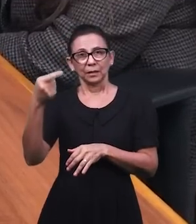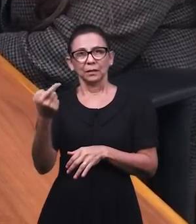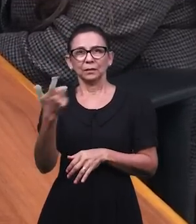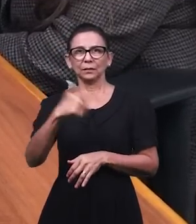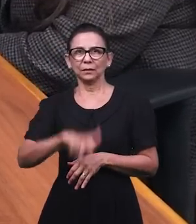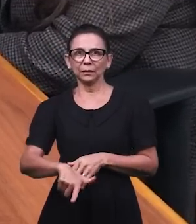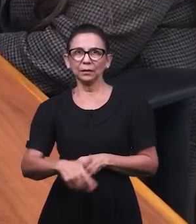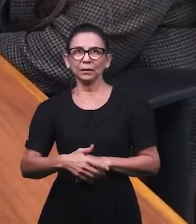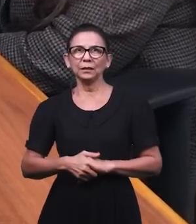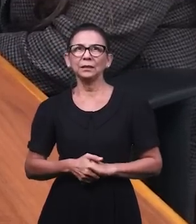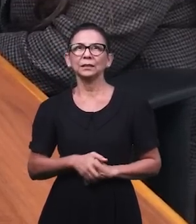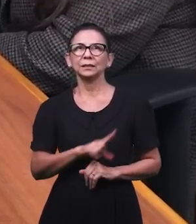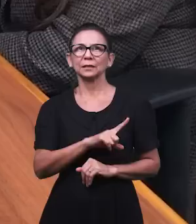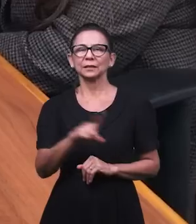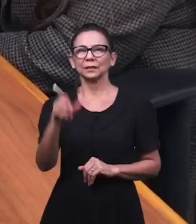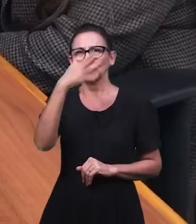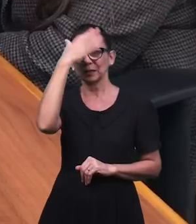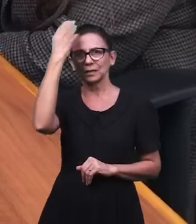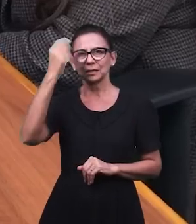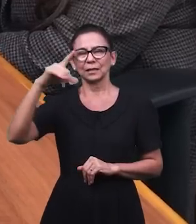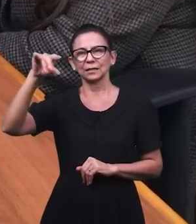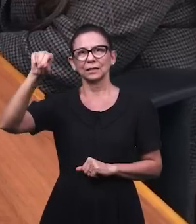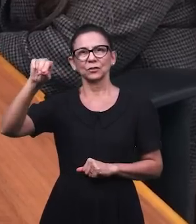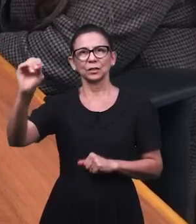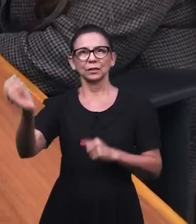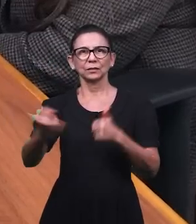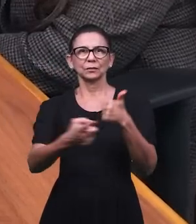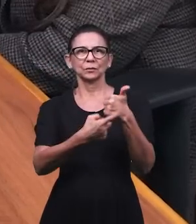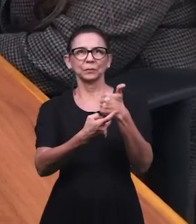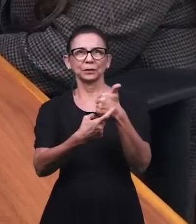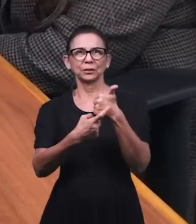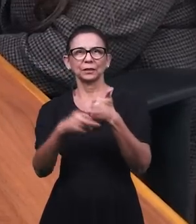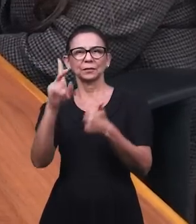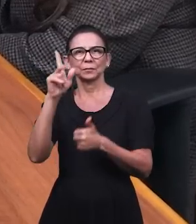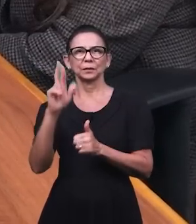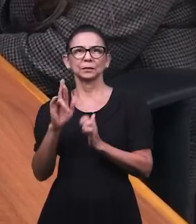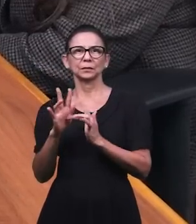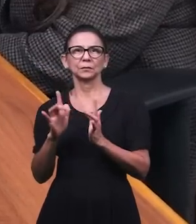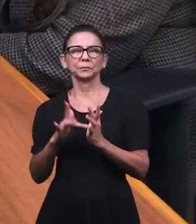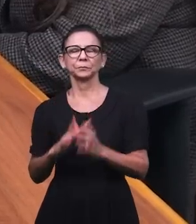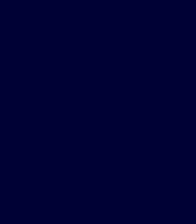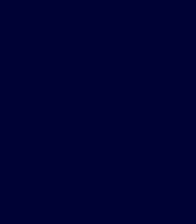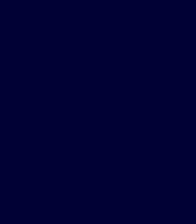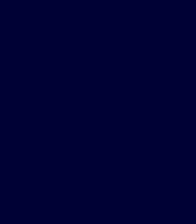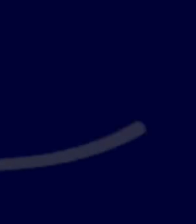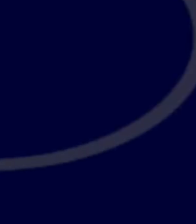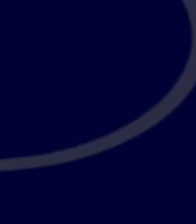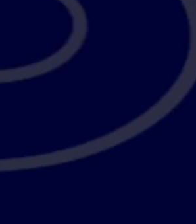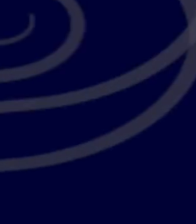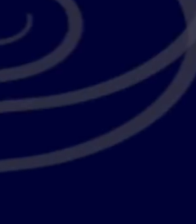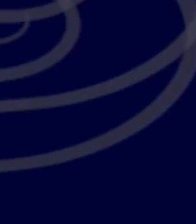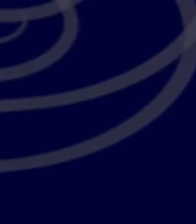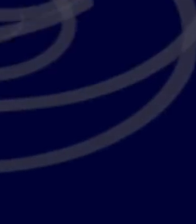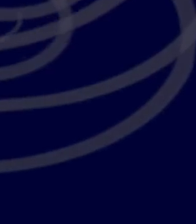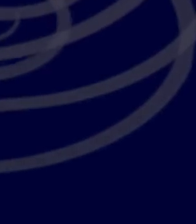Semana que vem tem mais. Não esqueça, curtir e compartilhar esse conteúdo. A paz do Senhor.